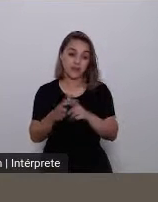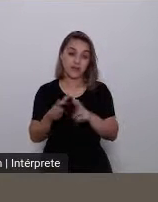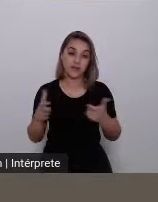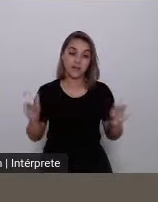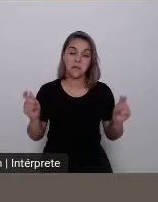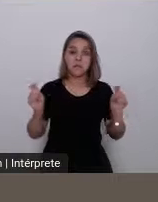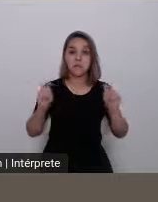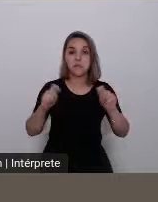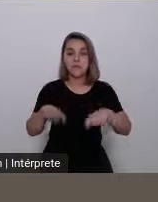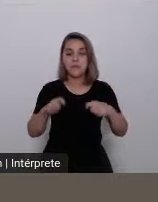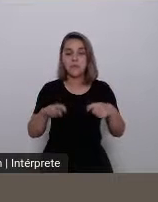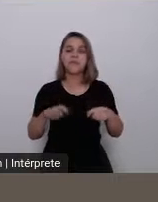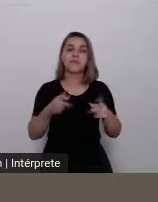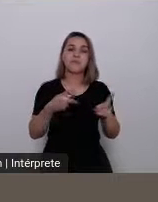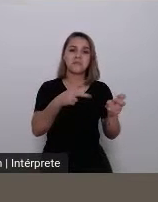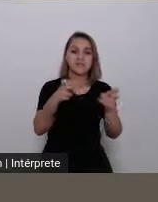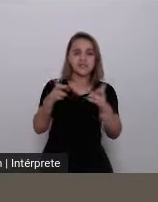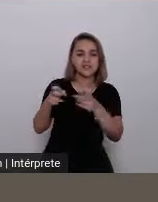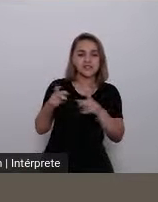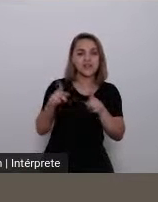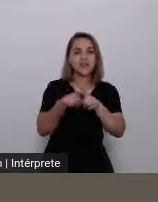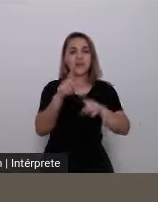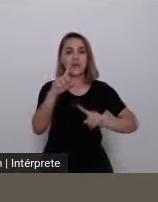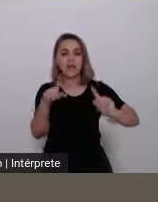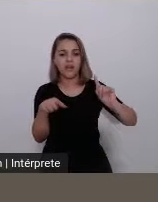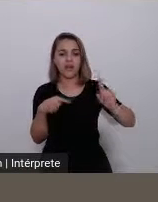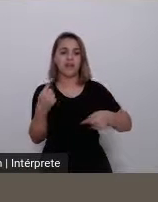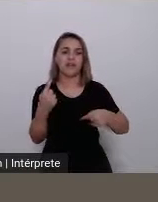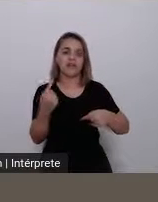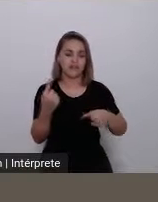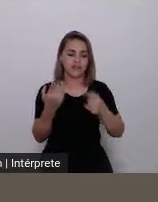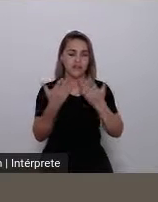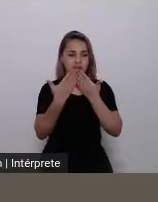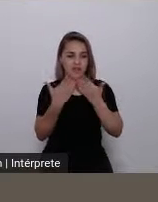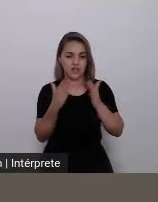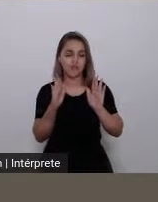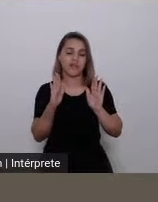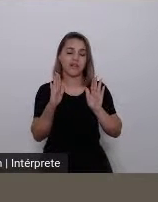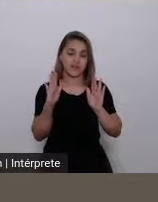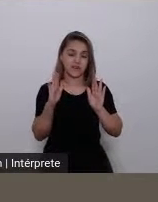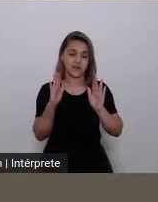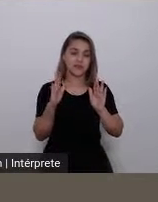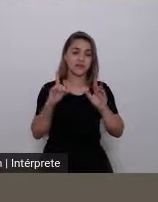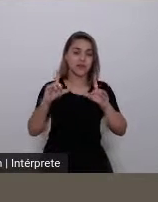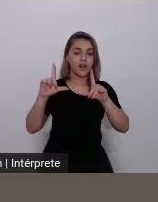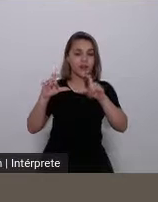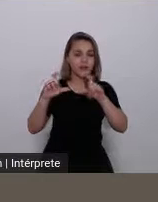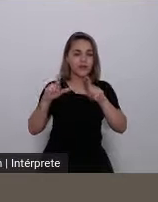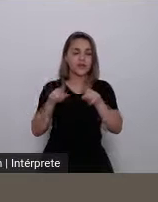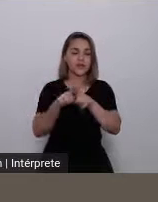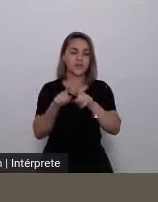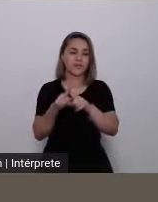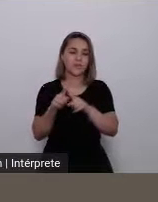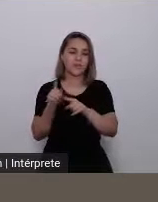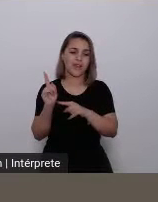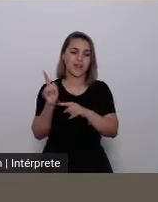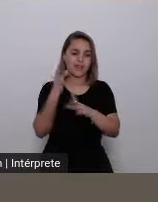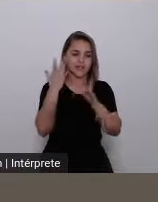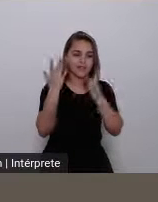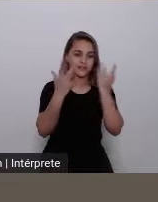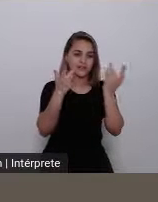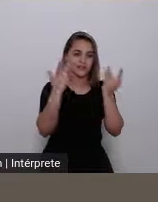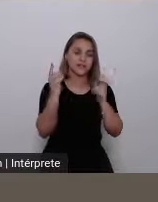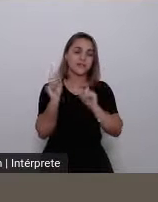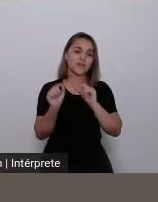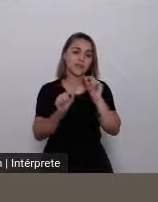de percepção e reinvenção do mundo abertas pela fotografia e pelo cinema, que eram o Blaise Cendrars